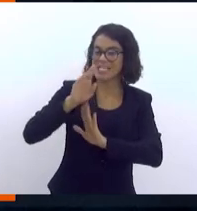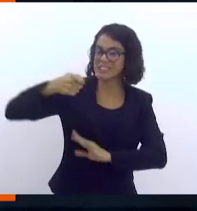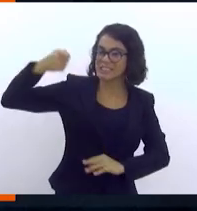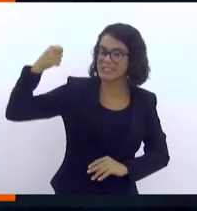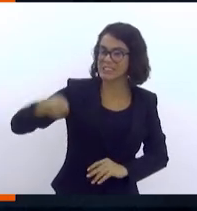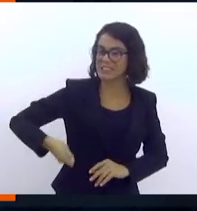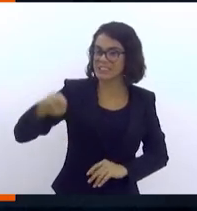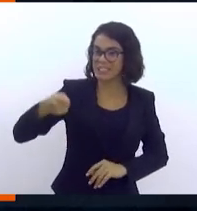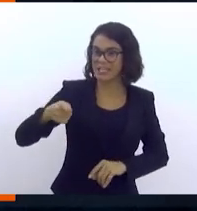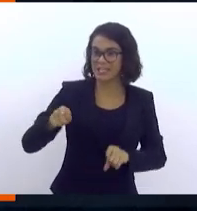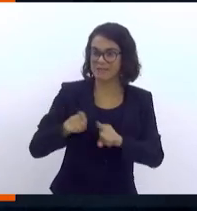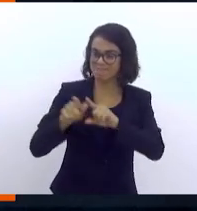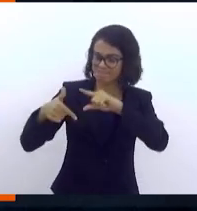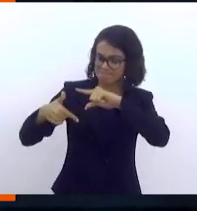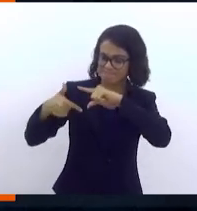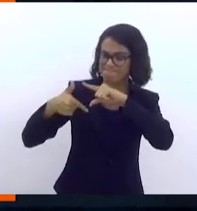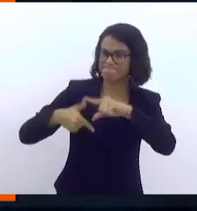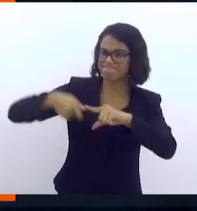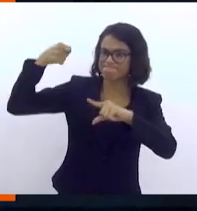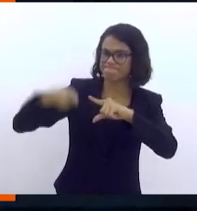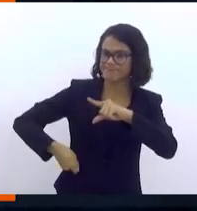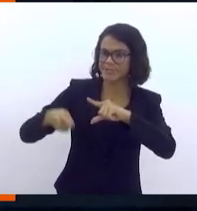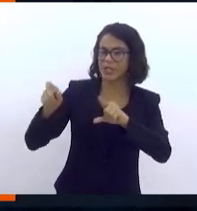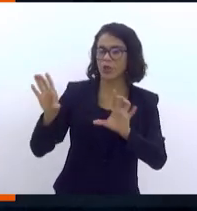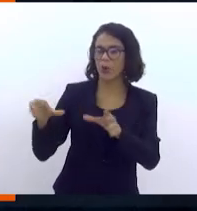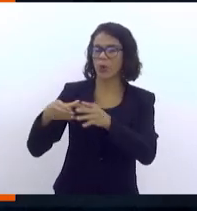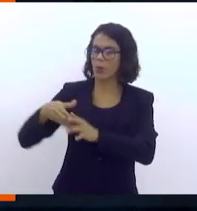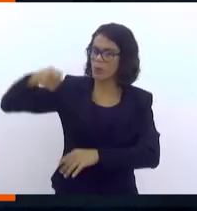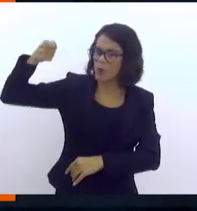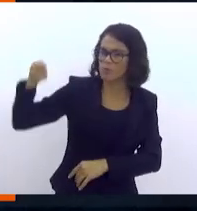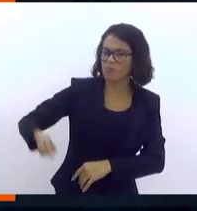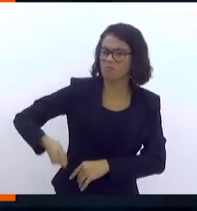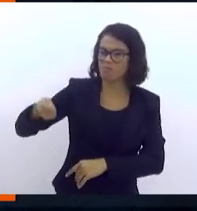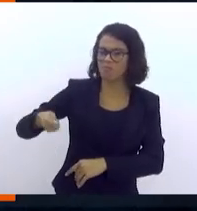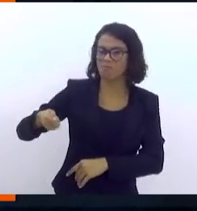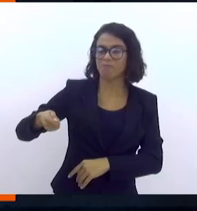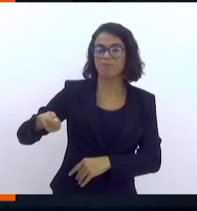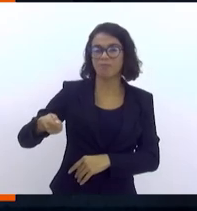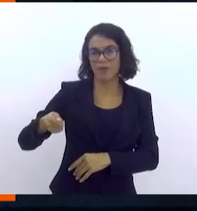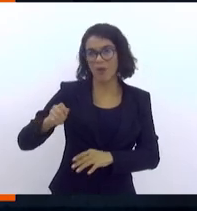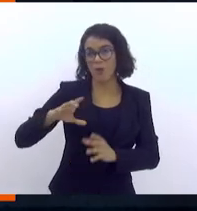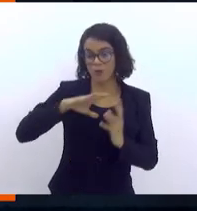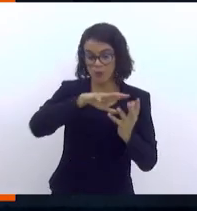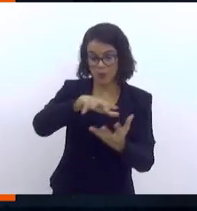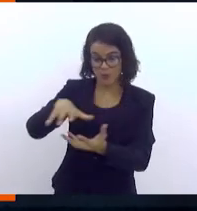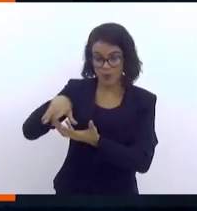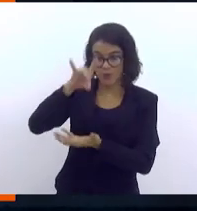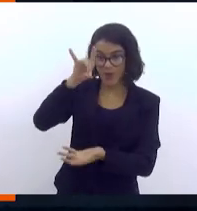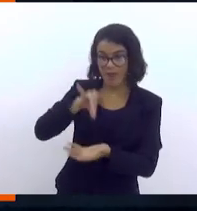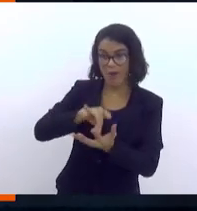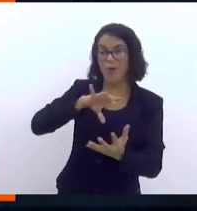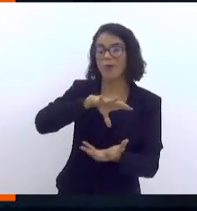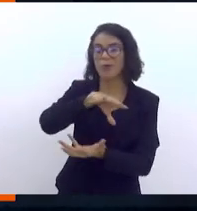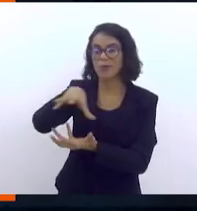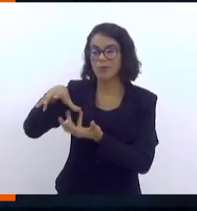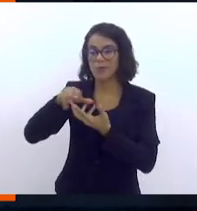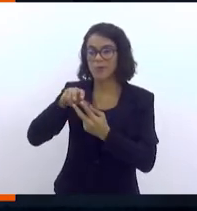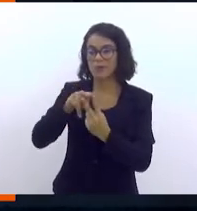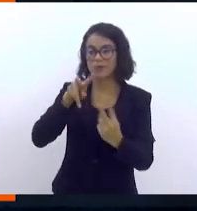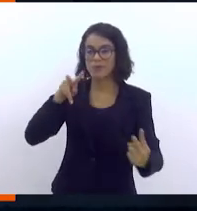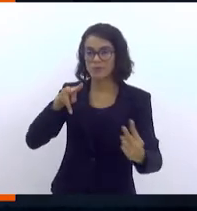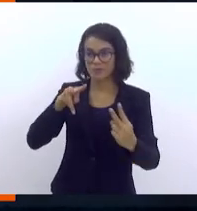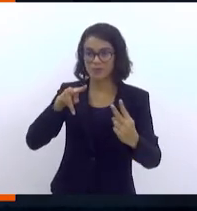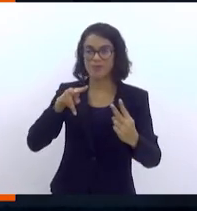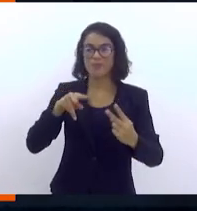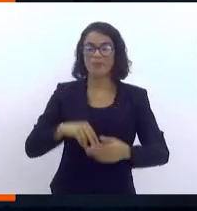do Ultra conservadorismo e de grupos extremistas tanto no mundo real quanto no mundo digital Então